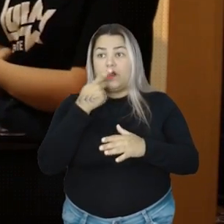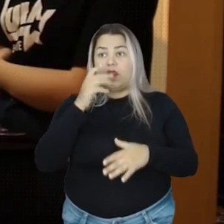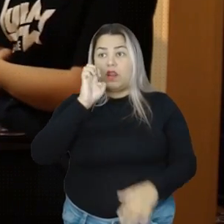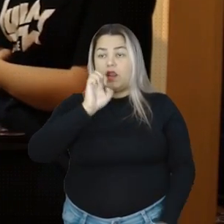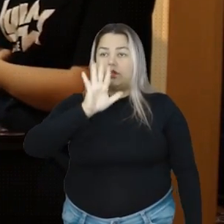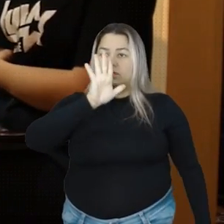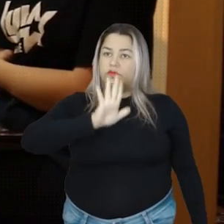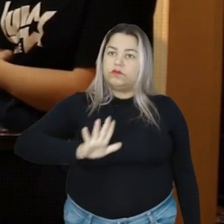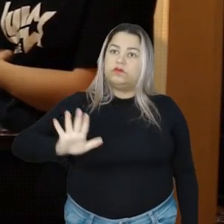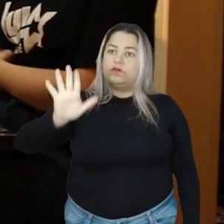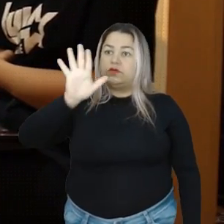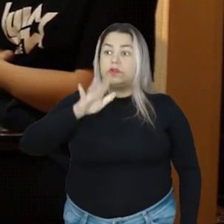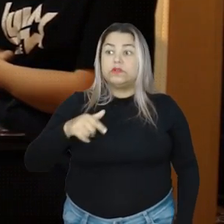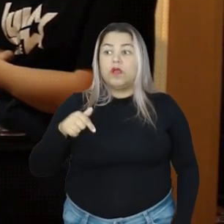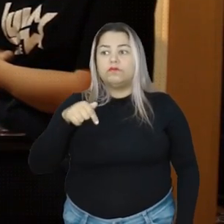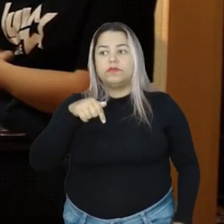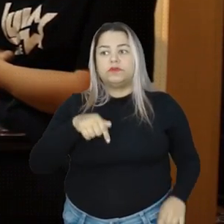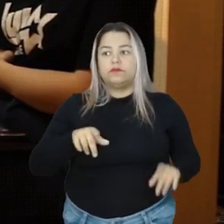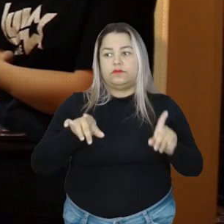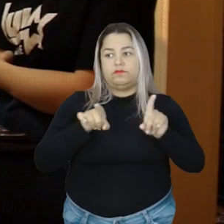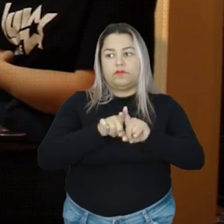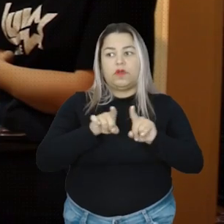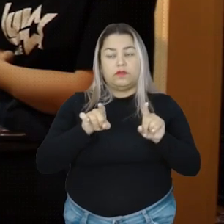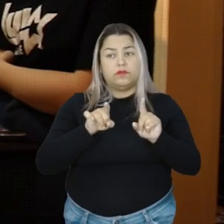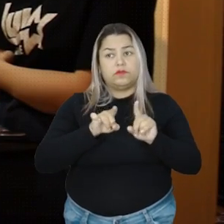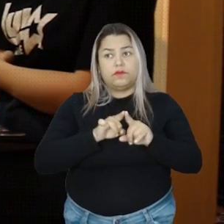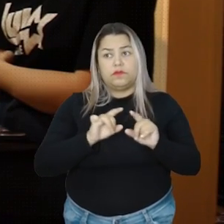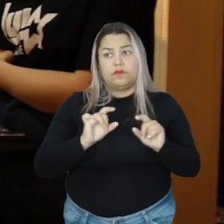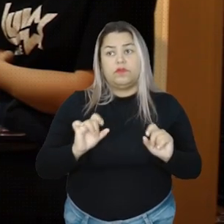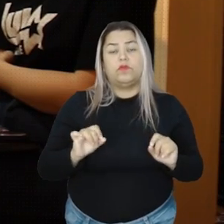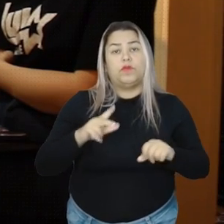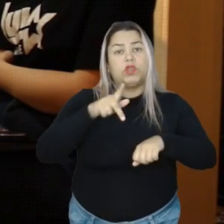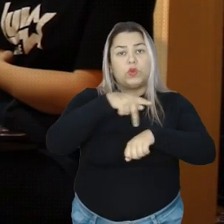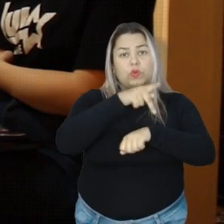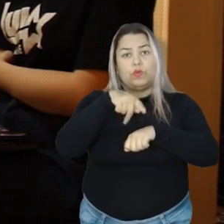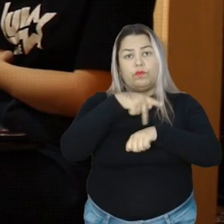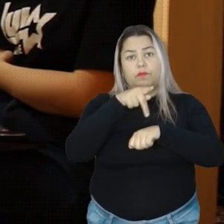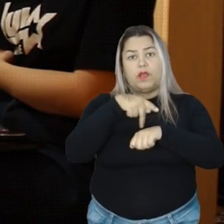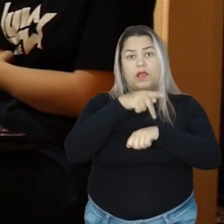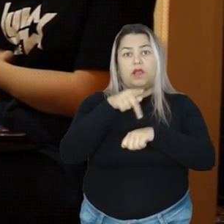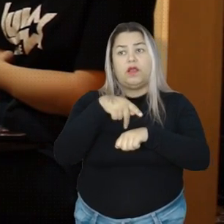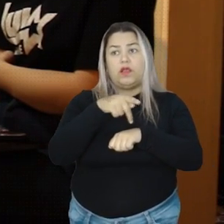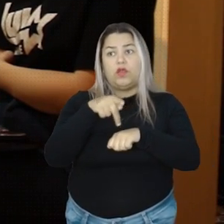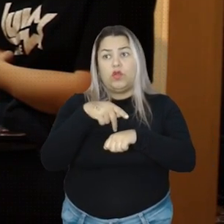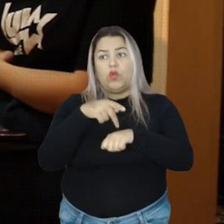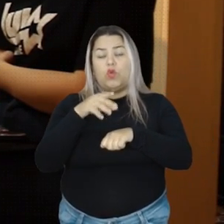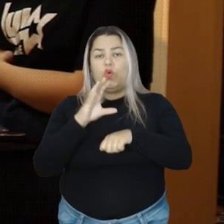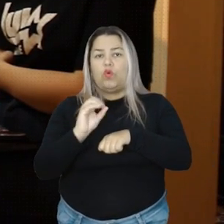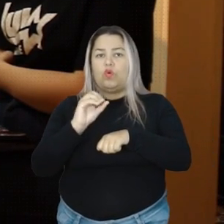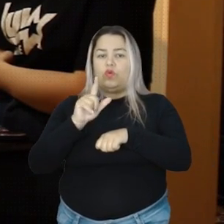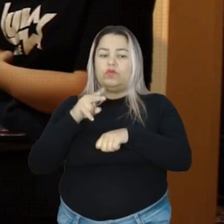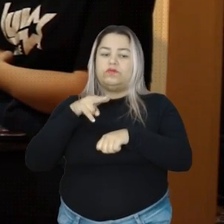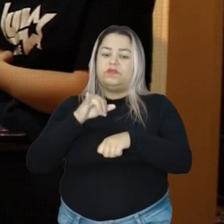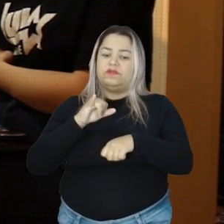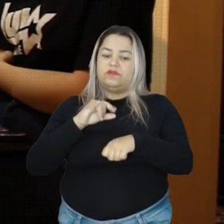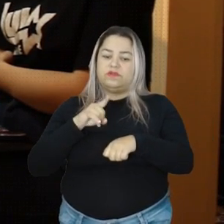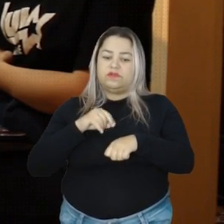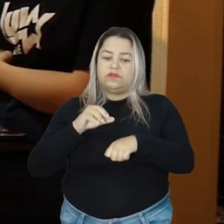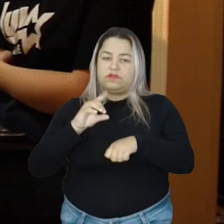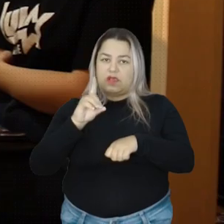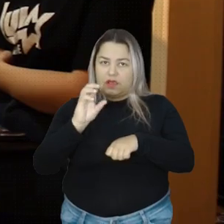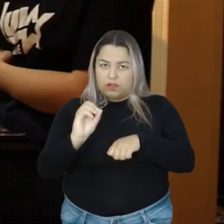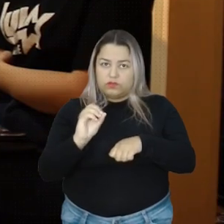Europa, aqui, nos países colonizados, enfim, eram lutas sérias